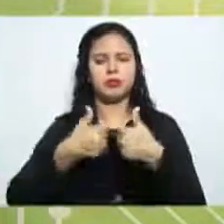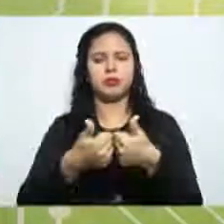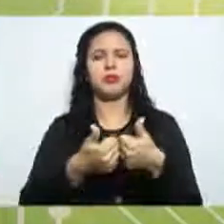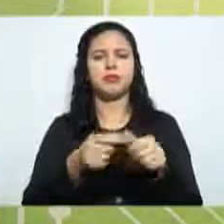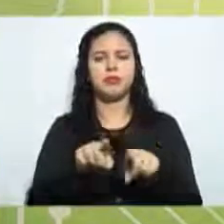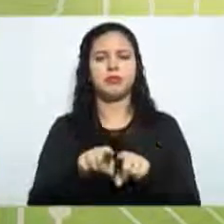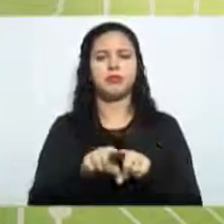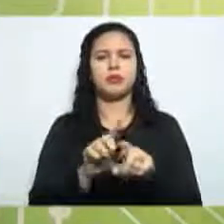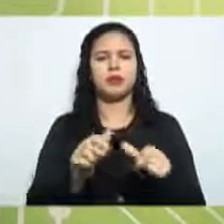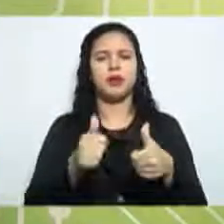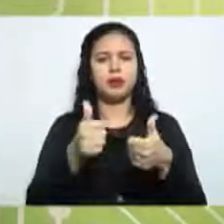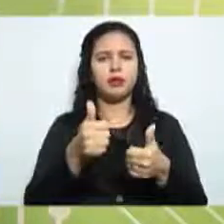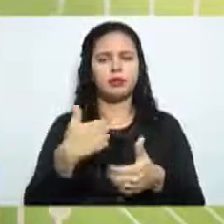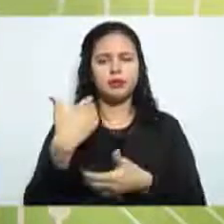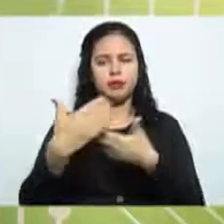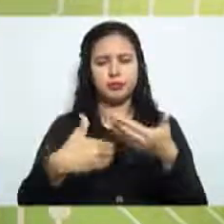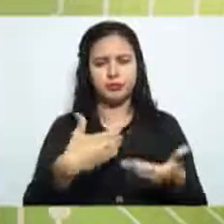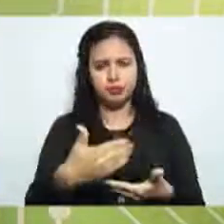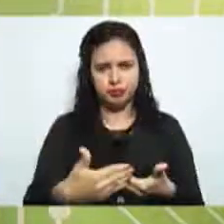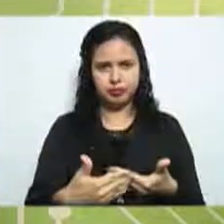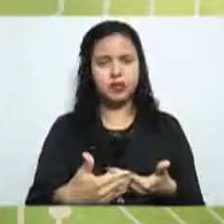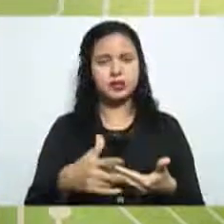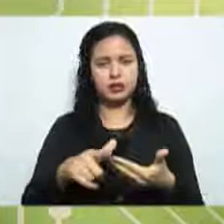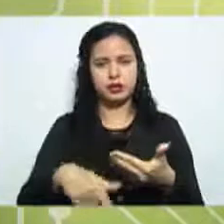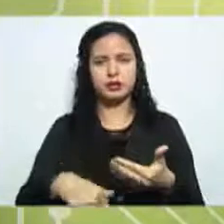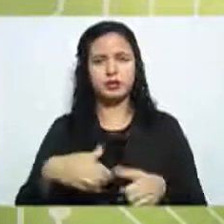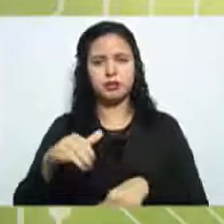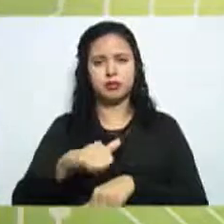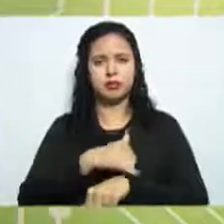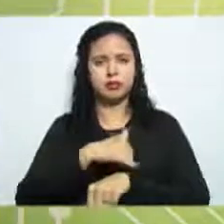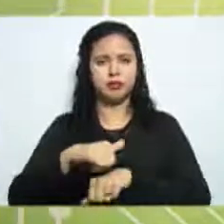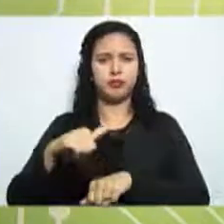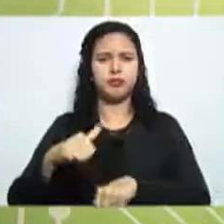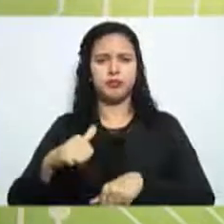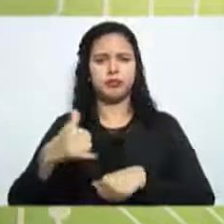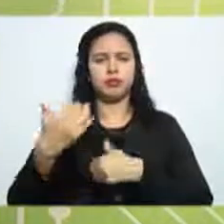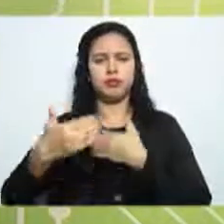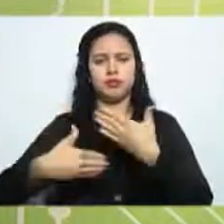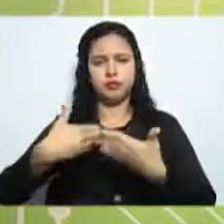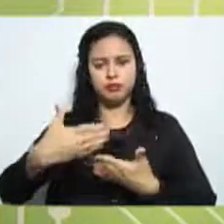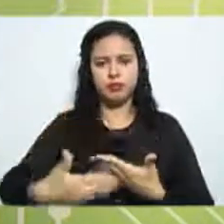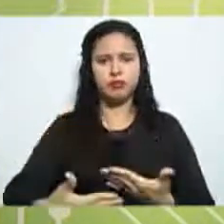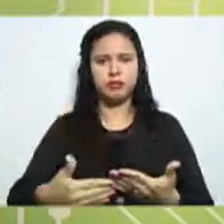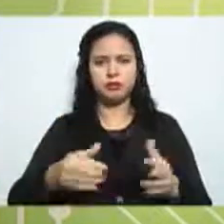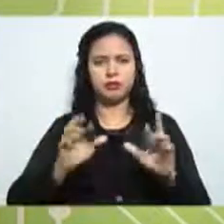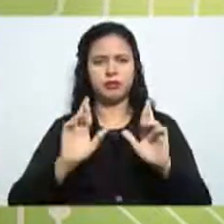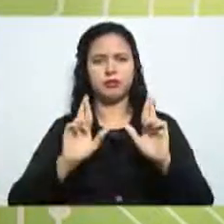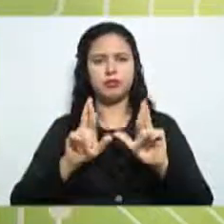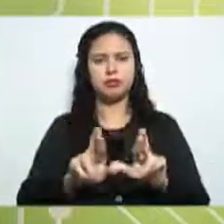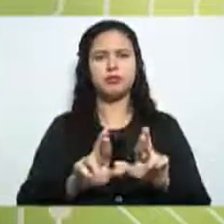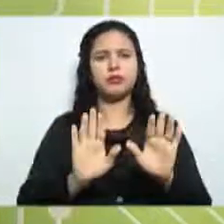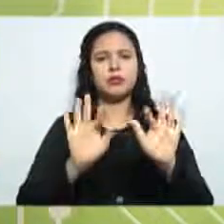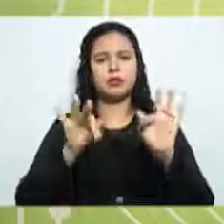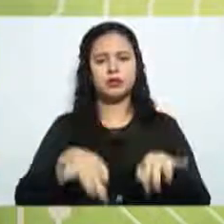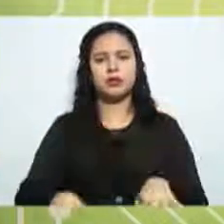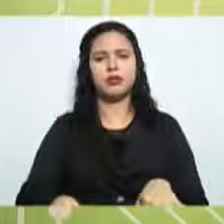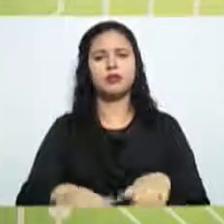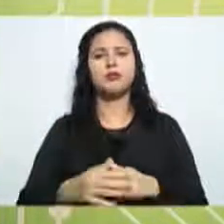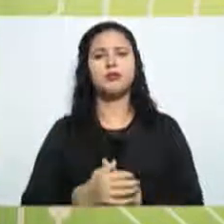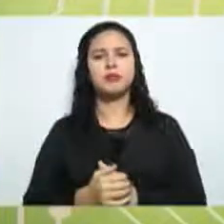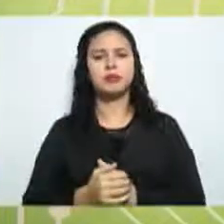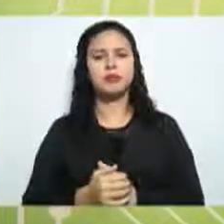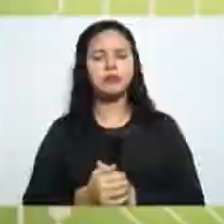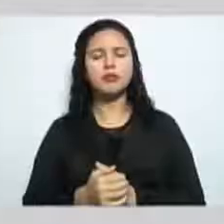melhorar o processo produtivo é uma grande estratégia para melhorar o nosso resultado final de produção. A gente pode